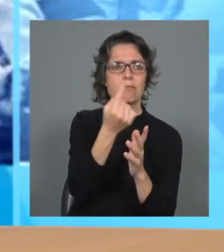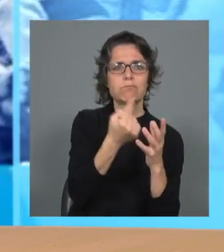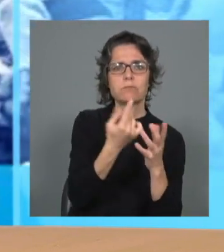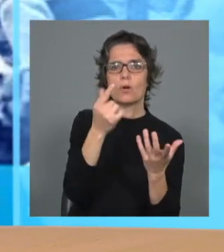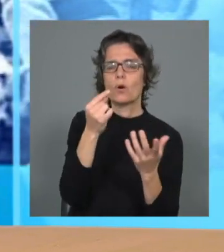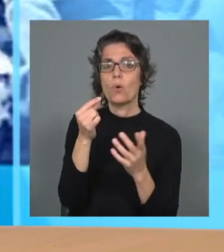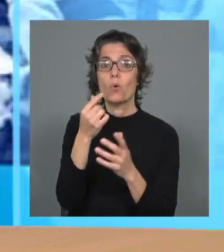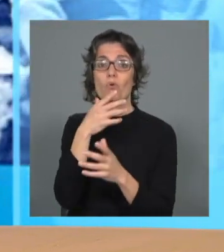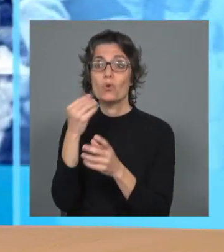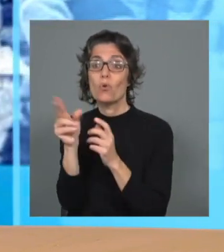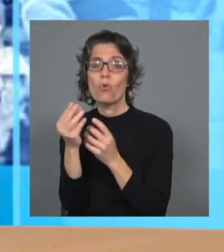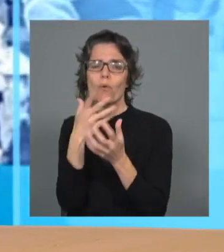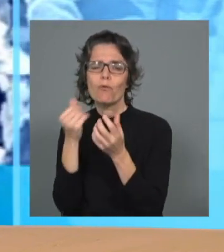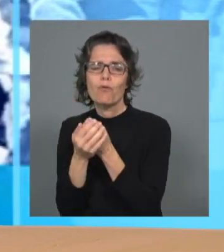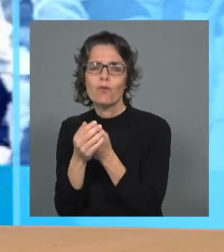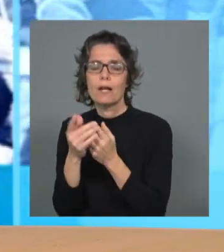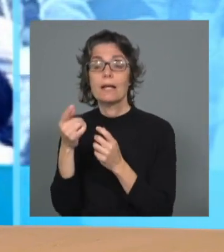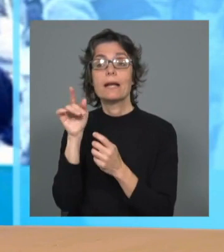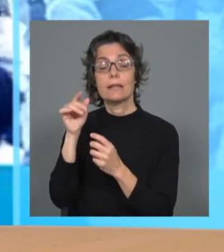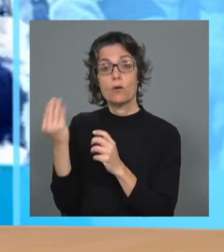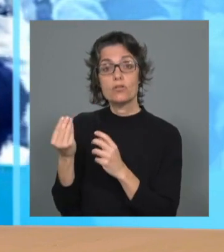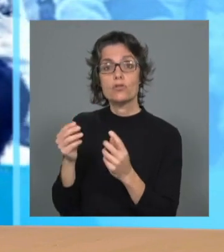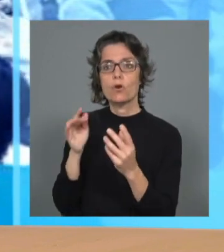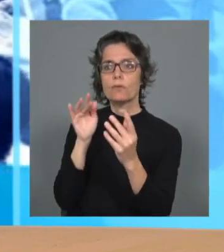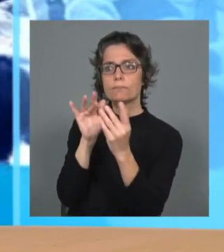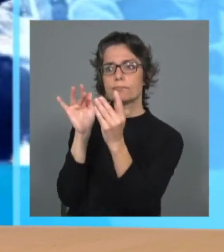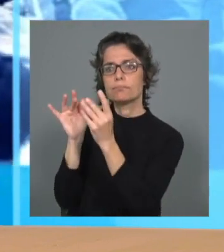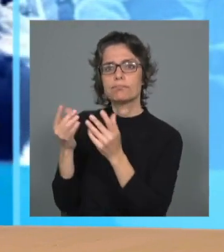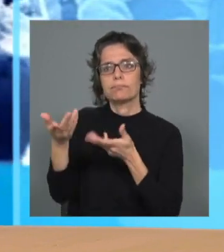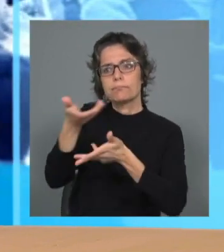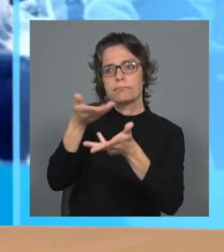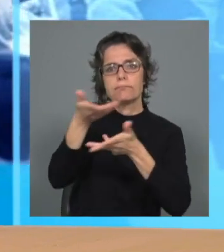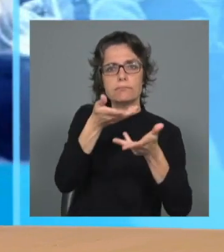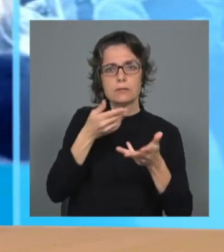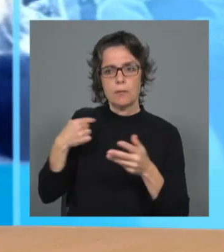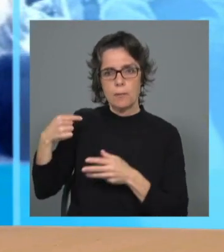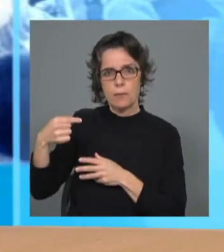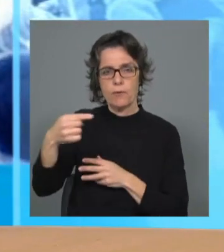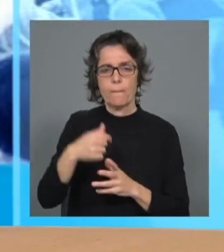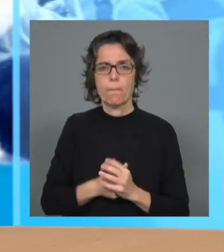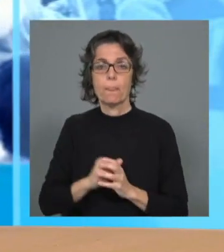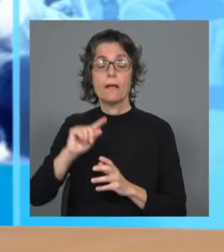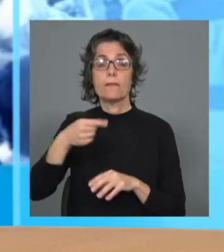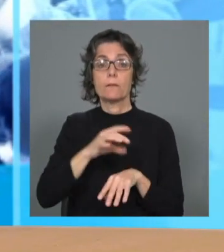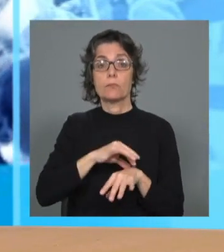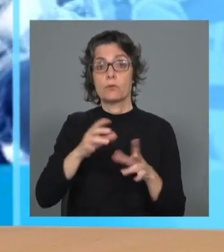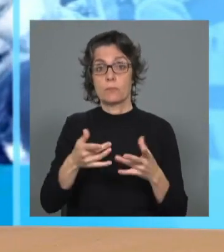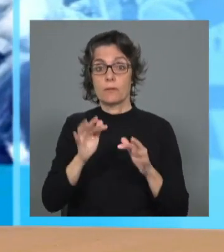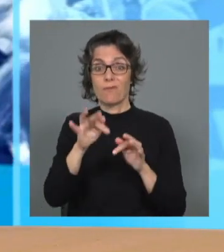mais envelhecidos, e tinham contacto diário com eles. Foram criando relações. Agora, após este desconfinamento